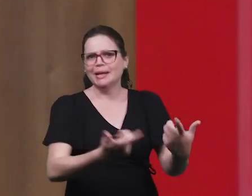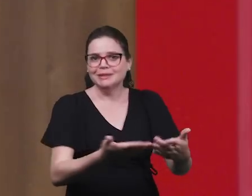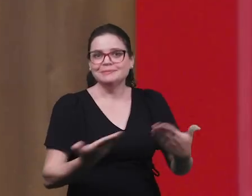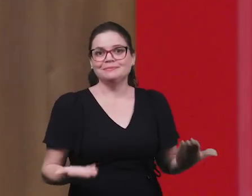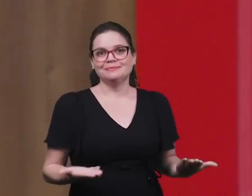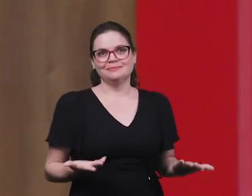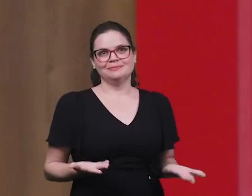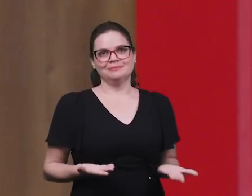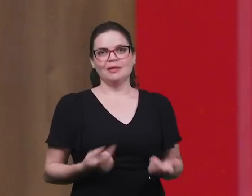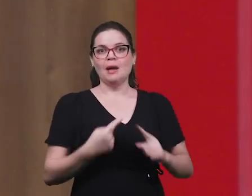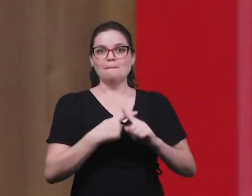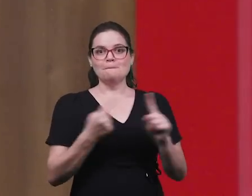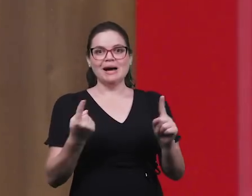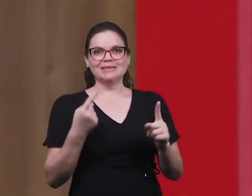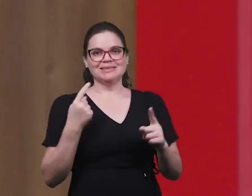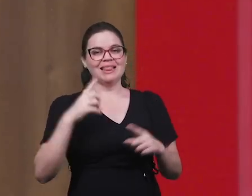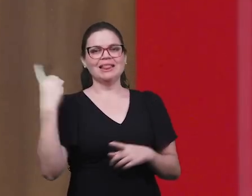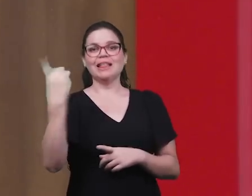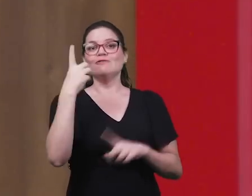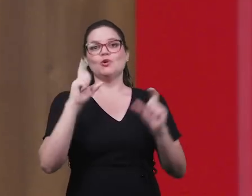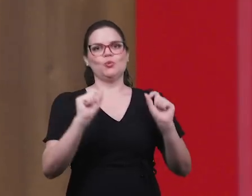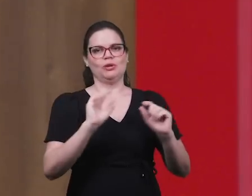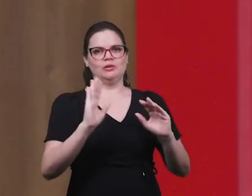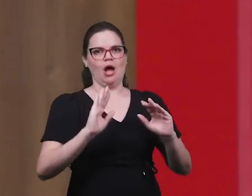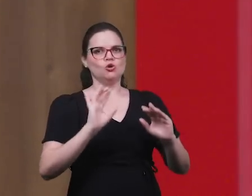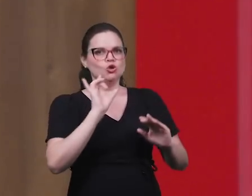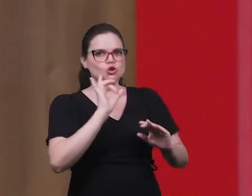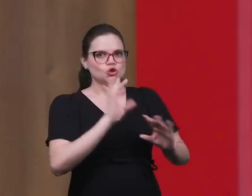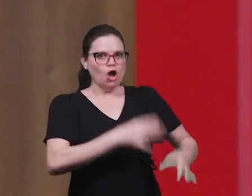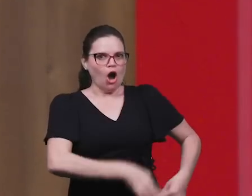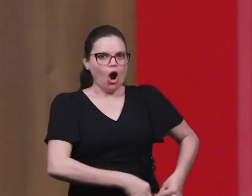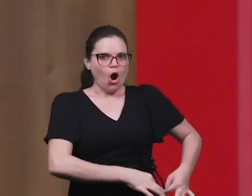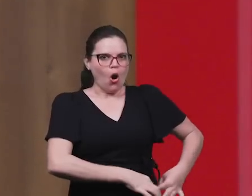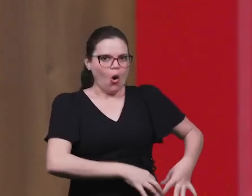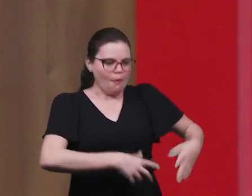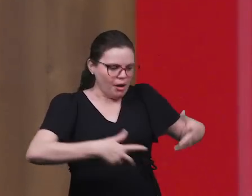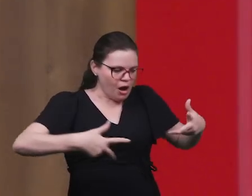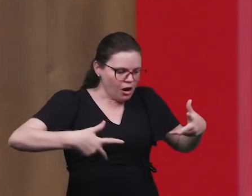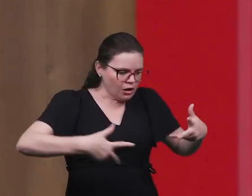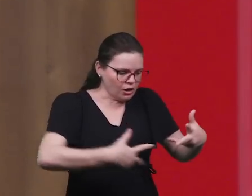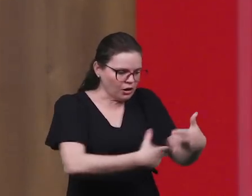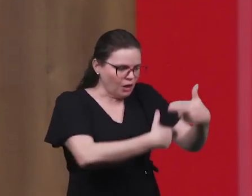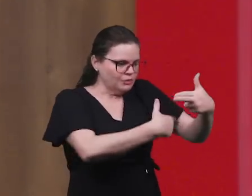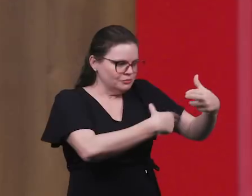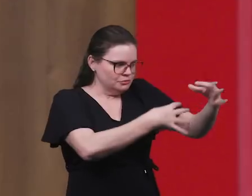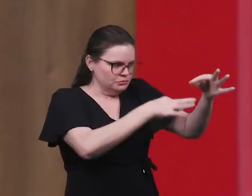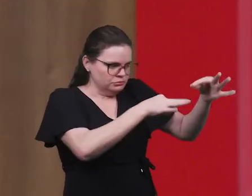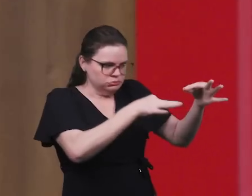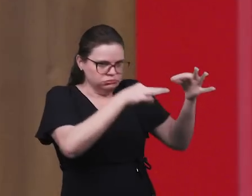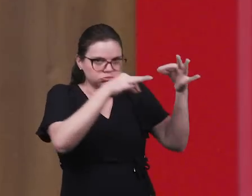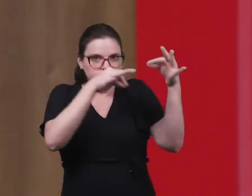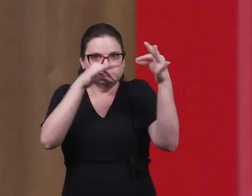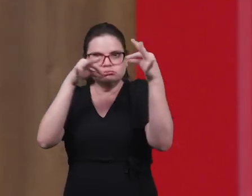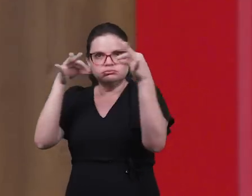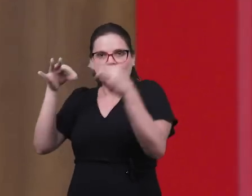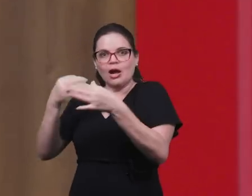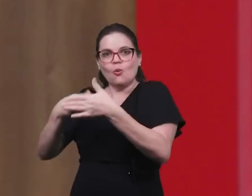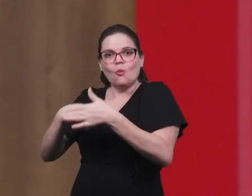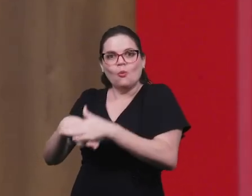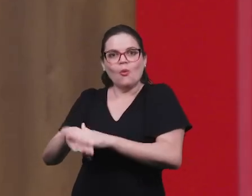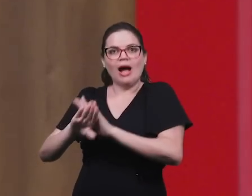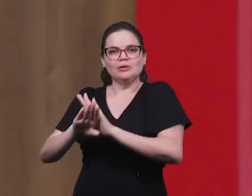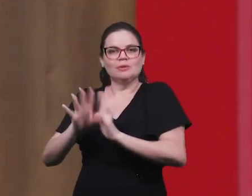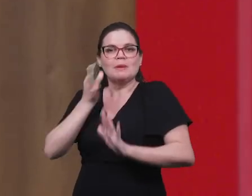apenas cortasse a orla da capa de Saul, então fez com que homens e mulheres pudessem ver: esse é um homem sábio. Esse é um homem